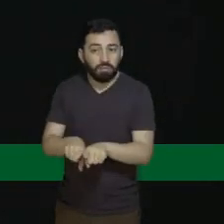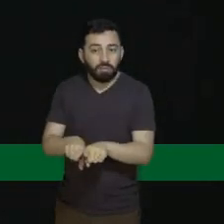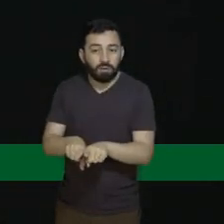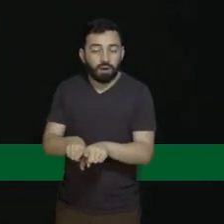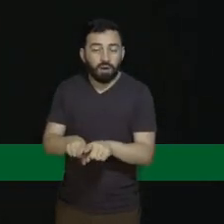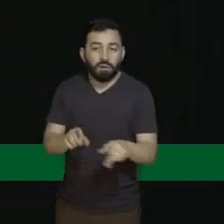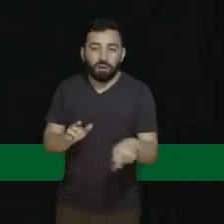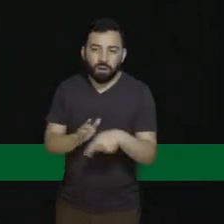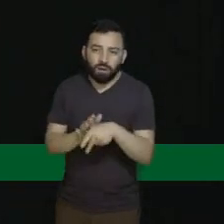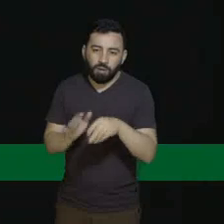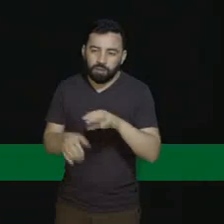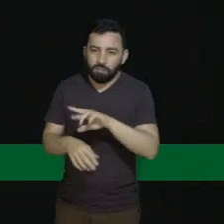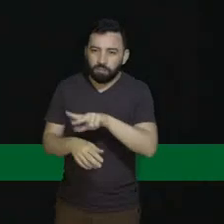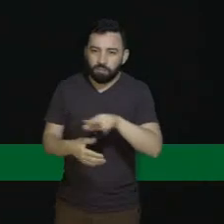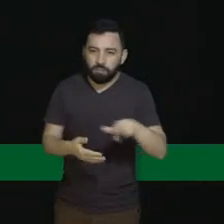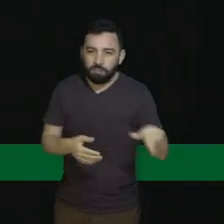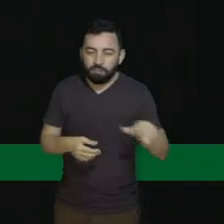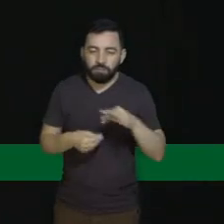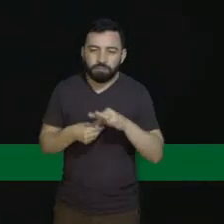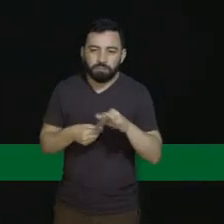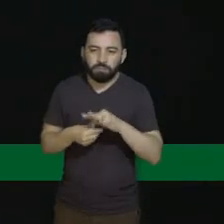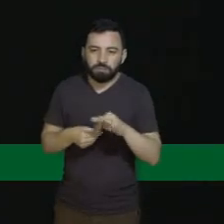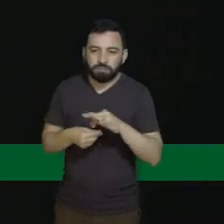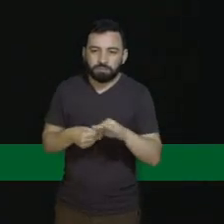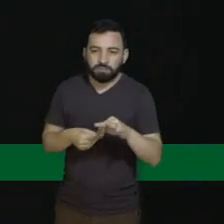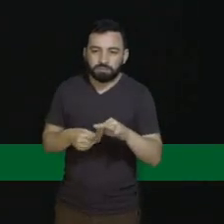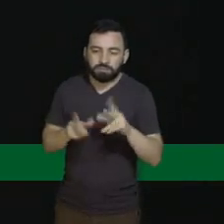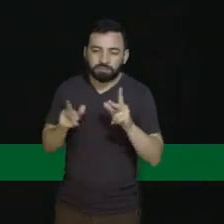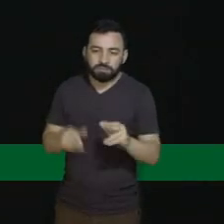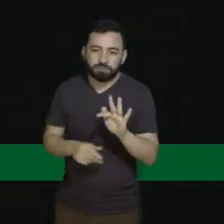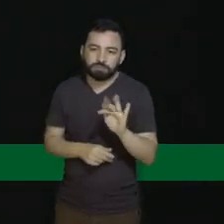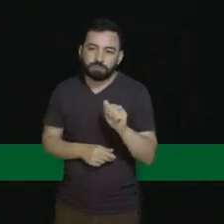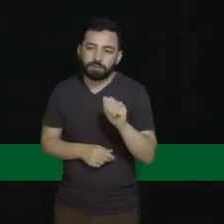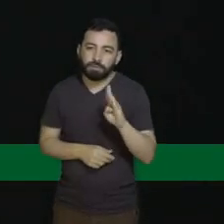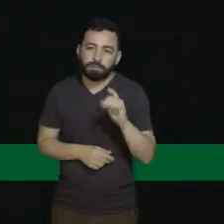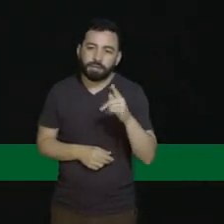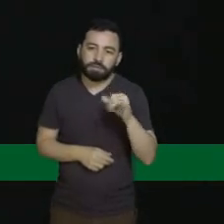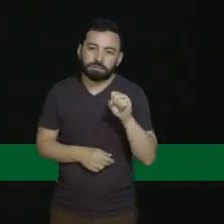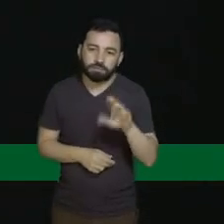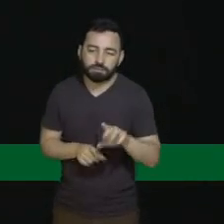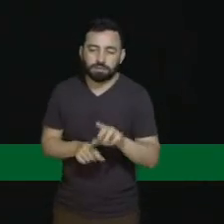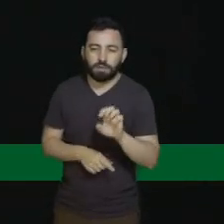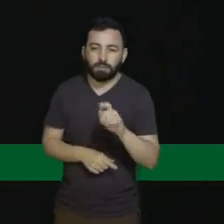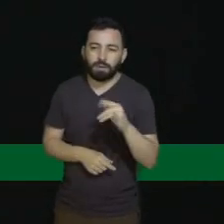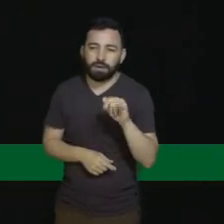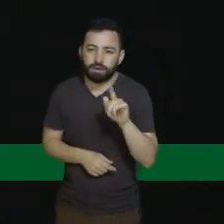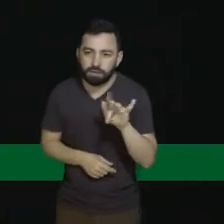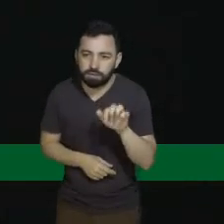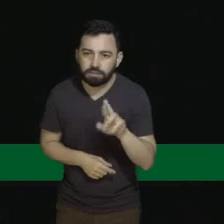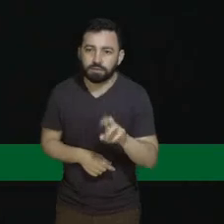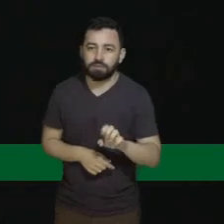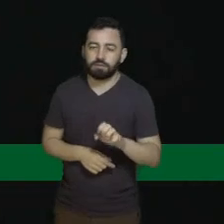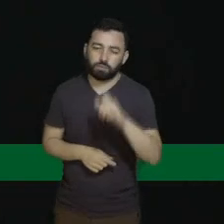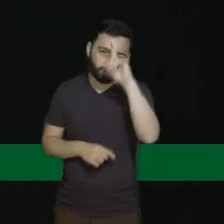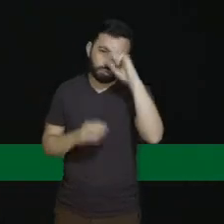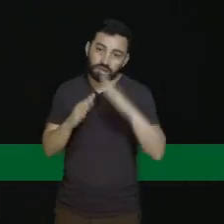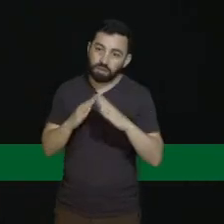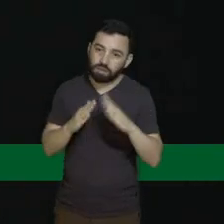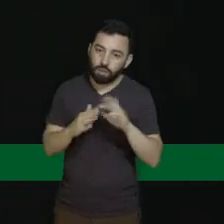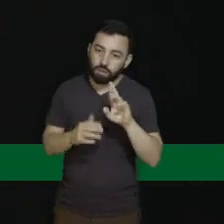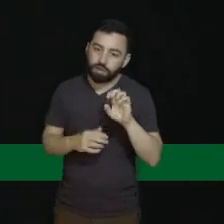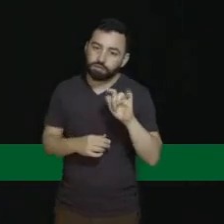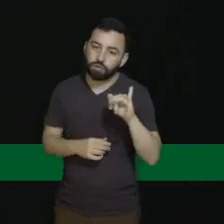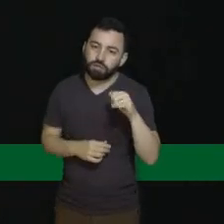de várias instituições, como FAPESC, EPAGRE, UDESC, Hospital Regional, diversas